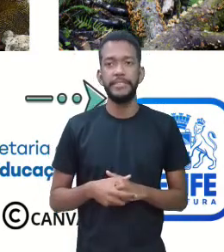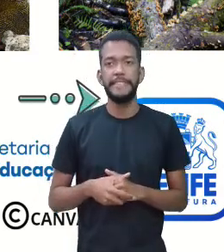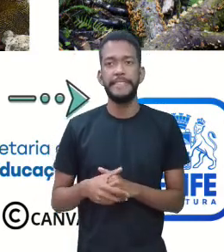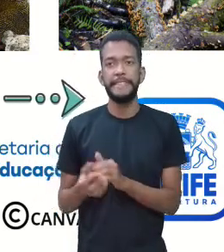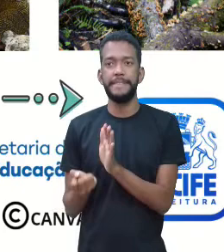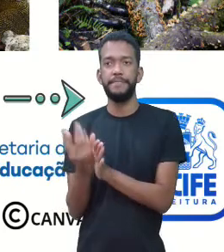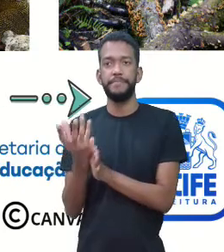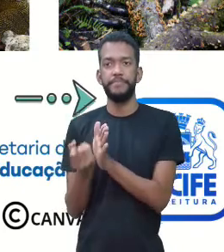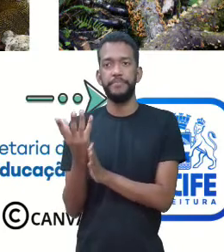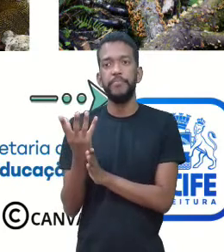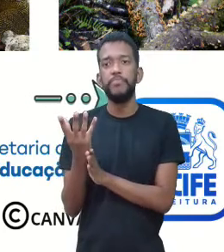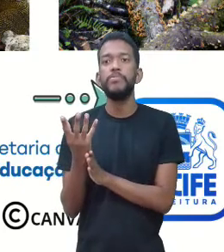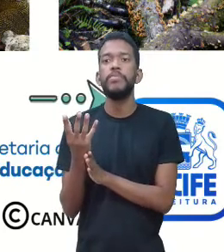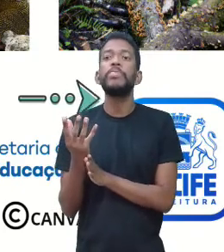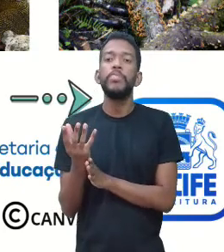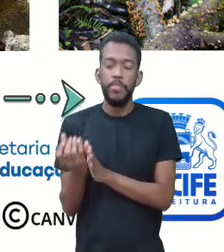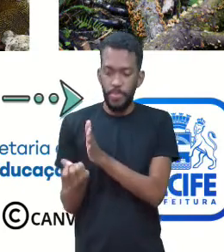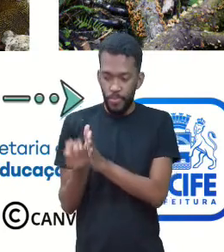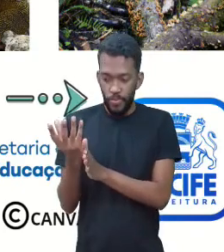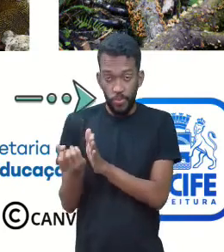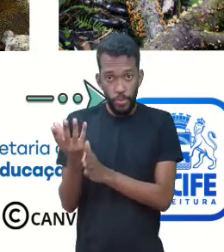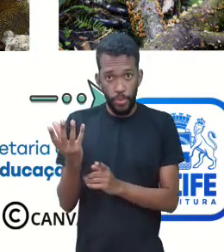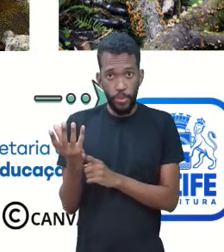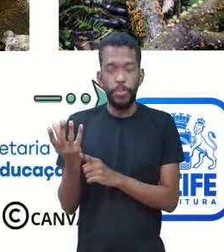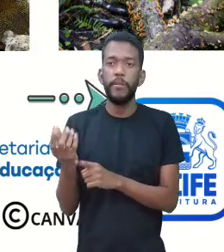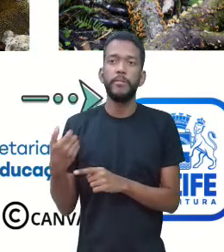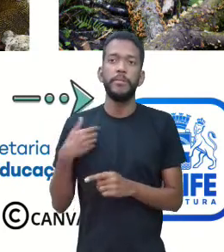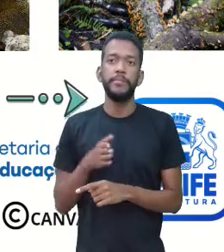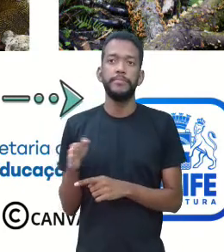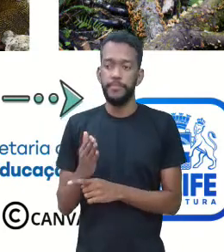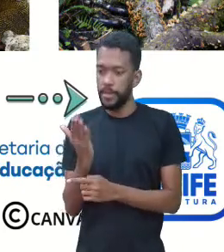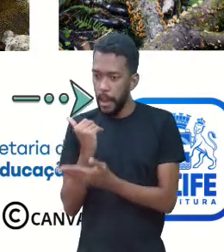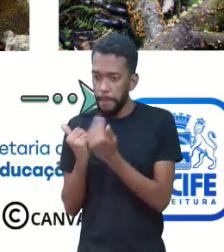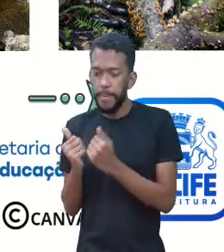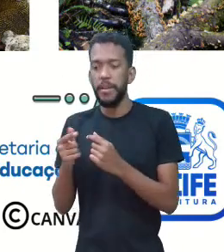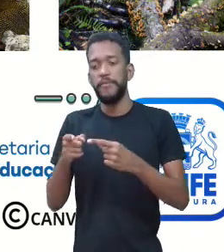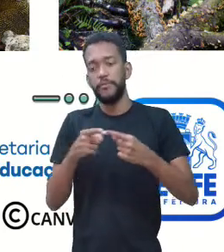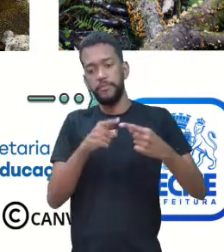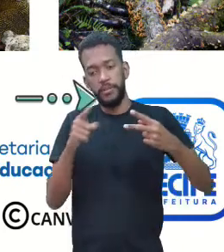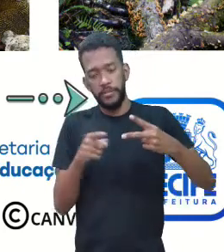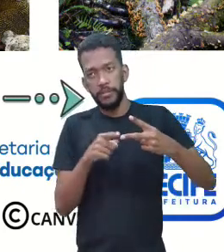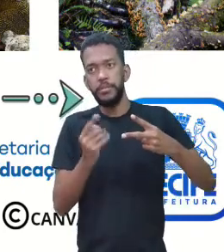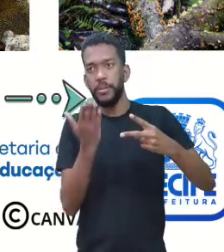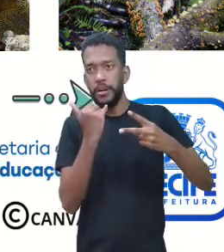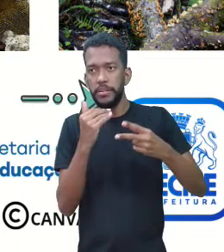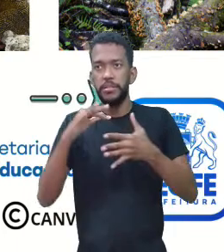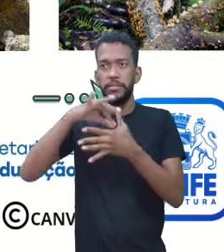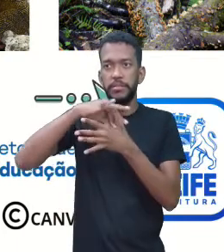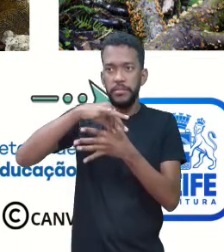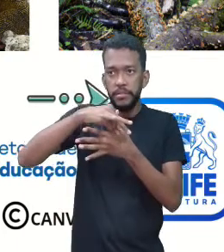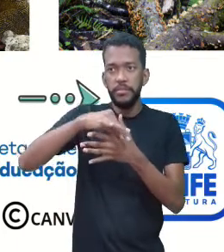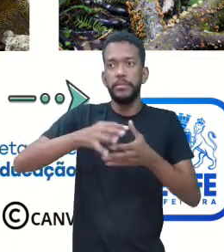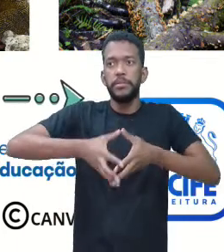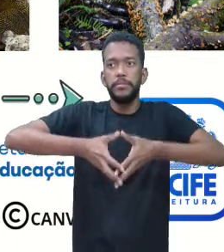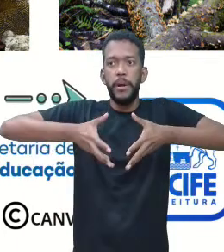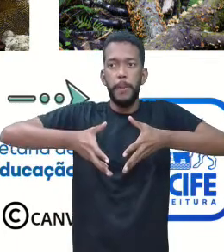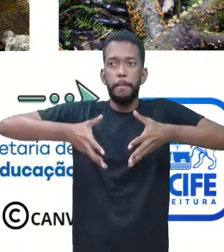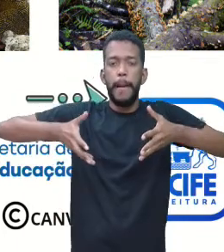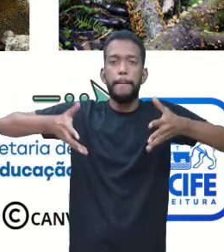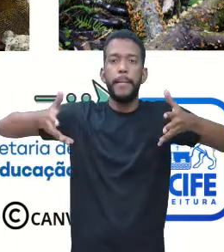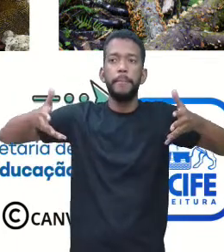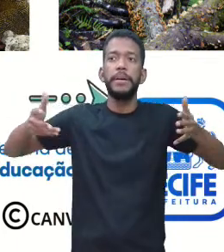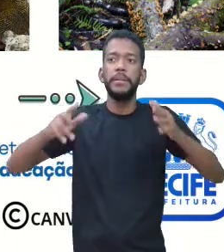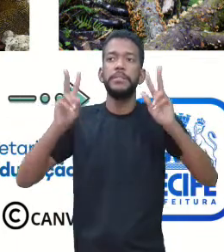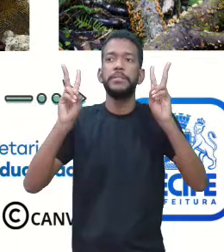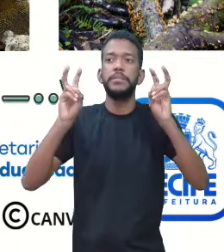partindo dele. E aí, a partir dele, eu vou ter os herbívoros, os carnívoros, outros carnívoros, e a cadeia sempre vai terminar